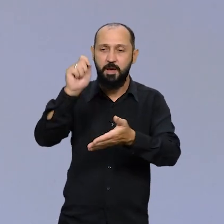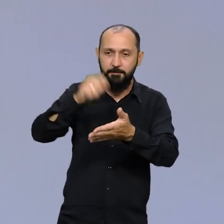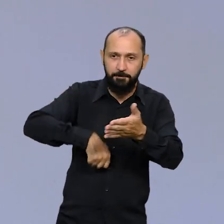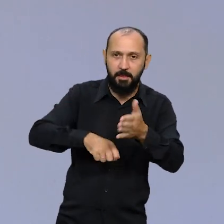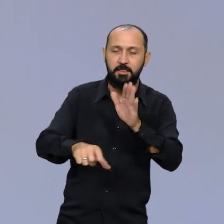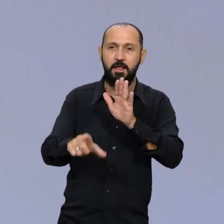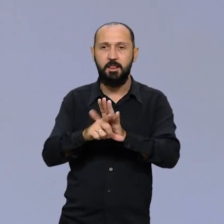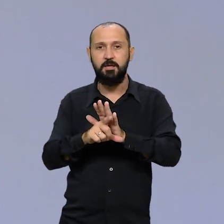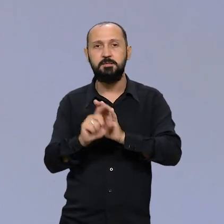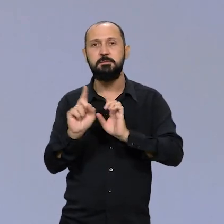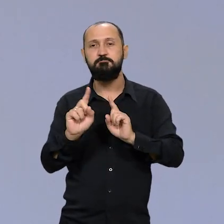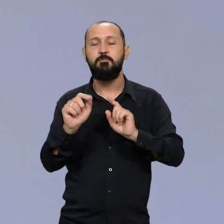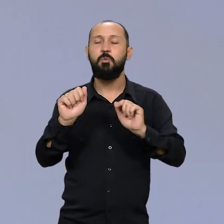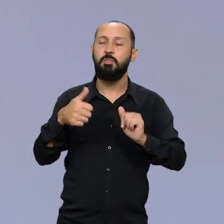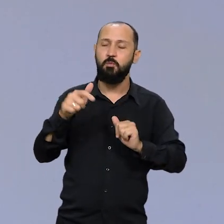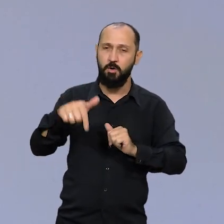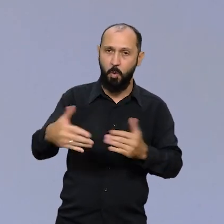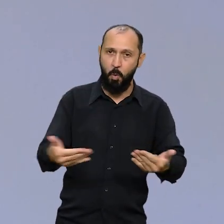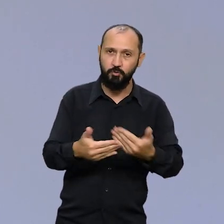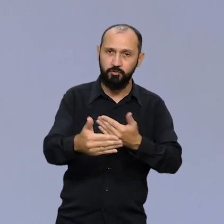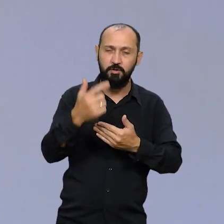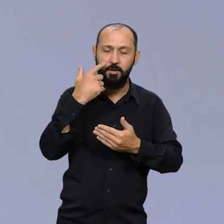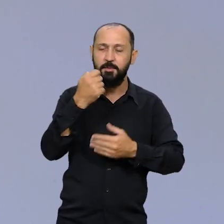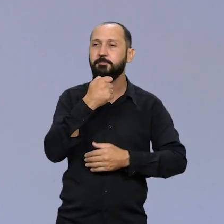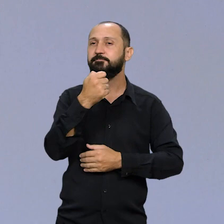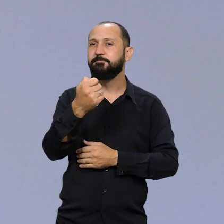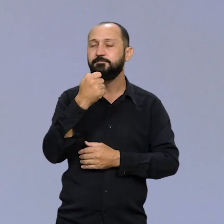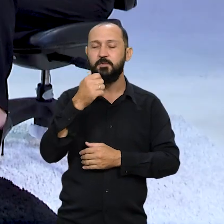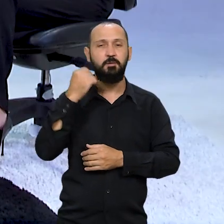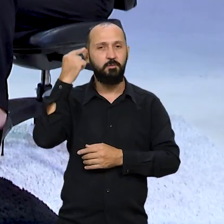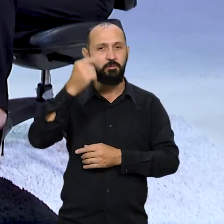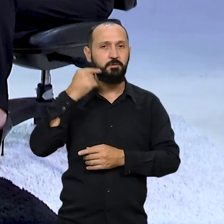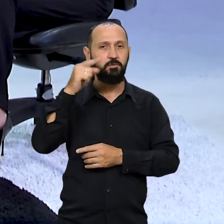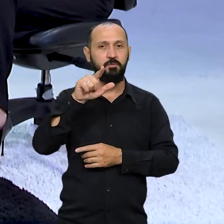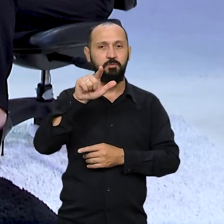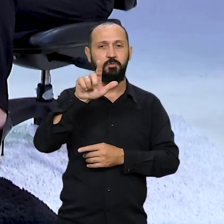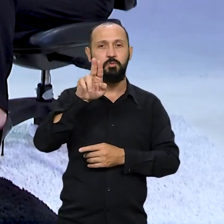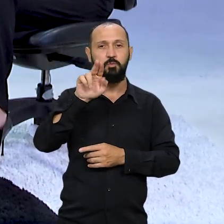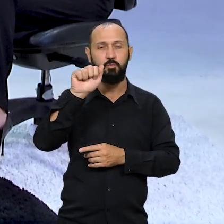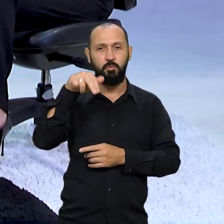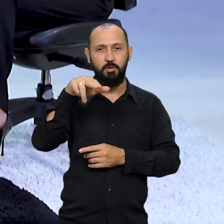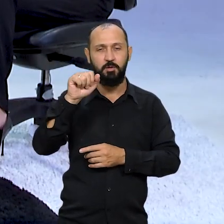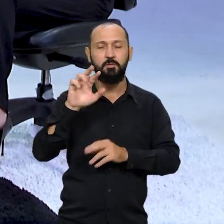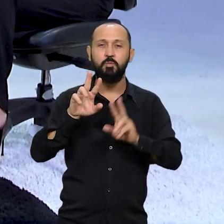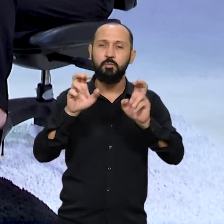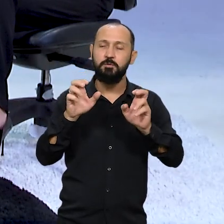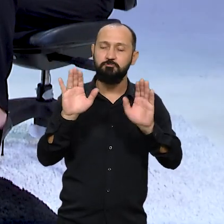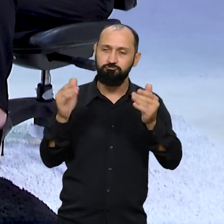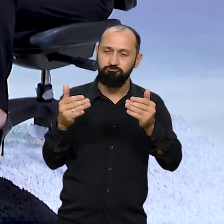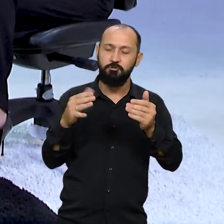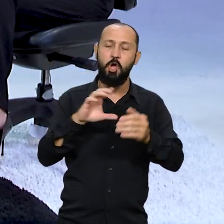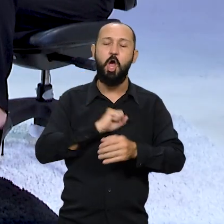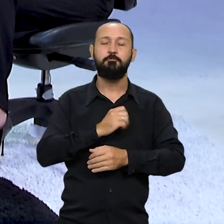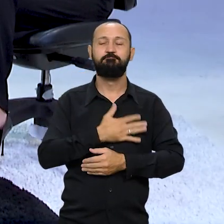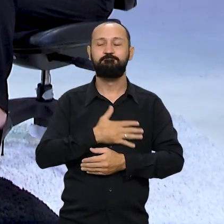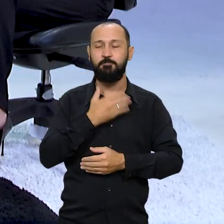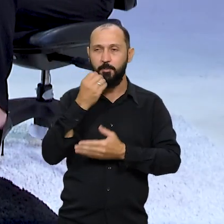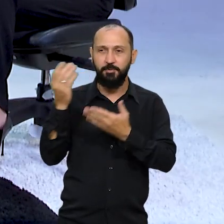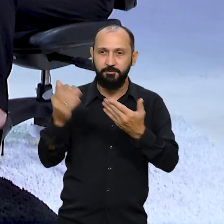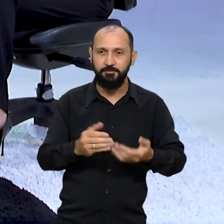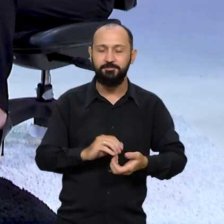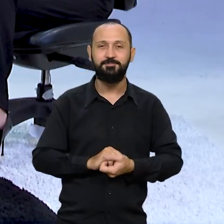da aprovação ou não dessa lei aqui no Ponto de Vista de hoje é a minha entrevistada, a advogada Luana Ruiz, que se dedica à matéria há um